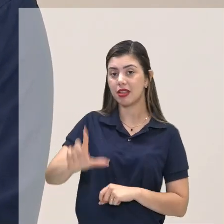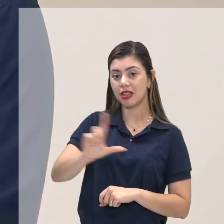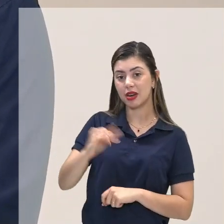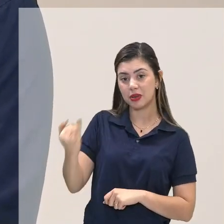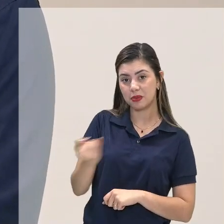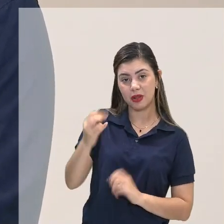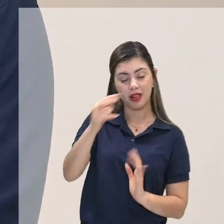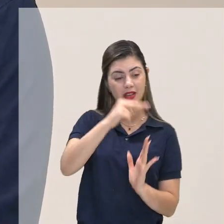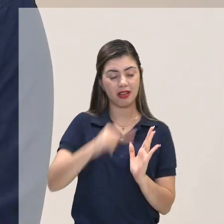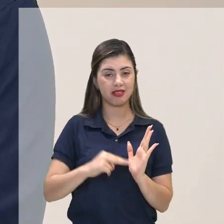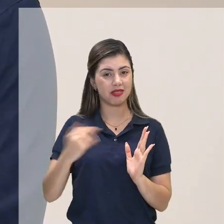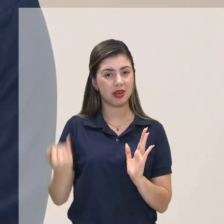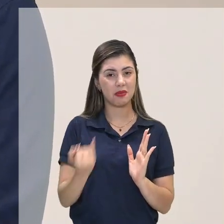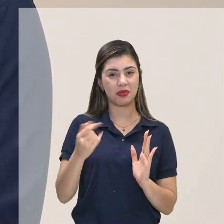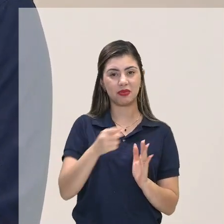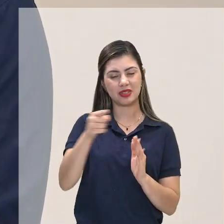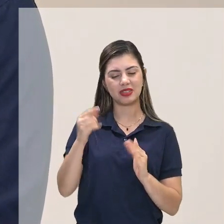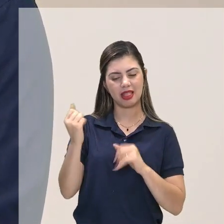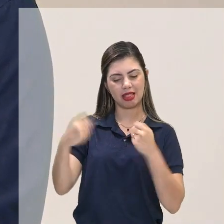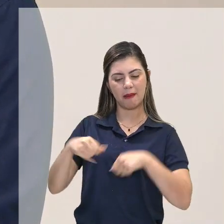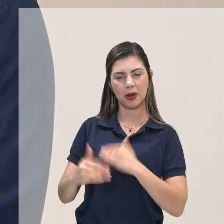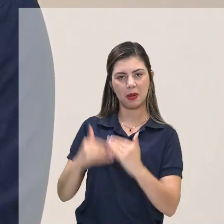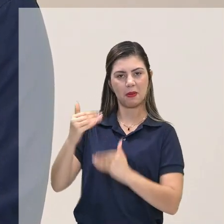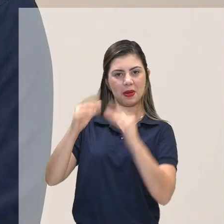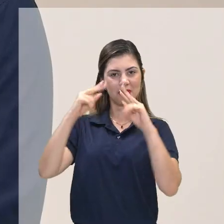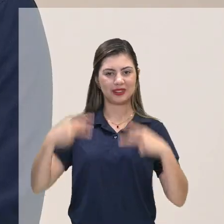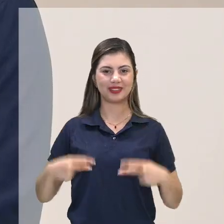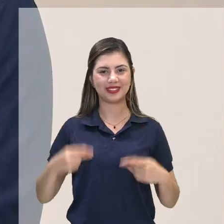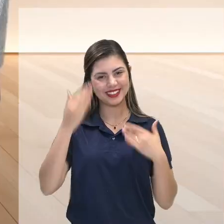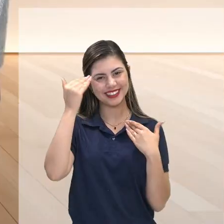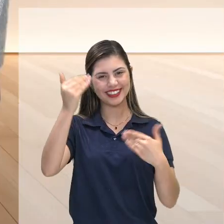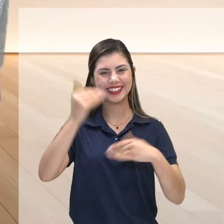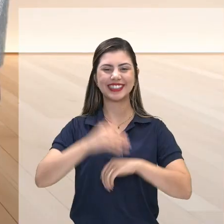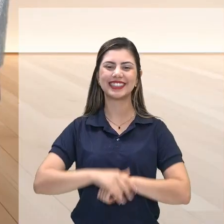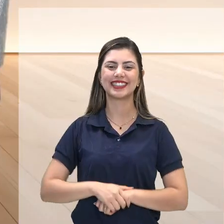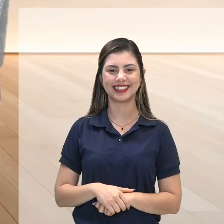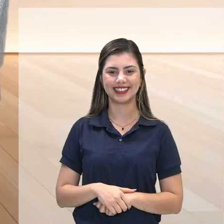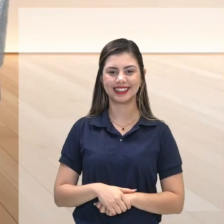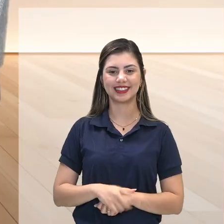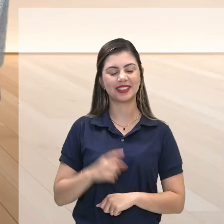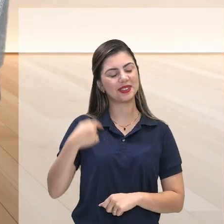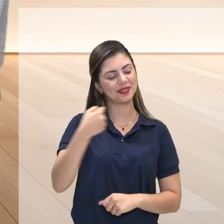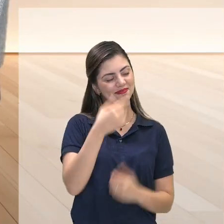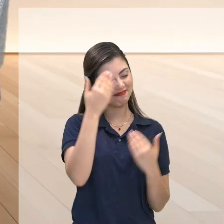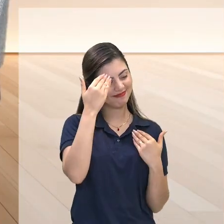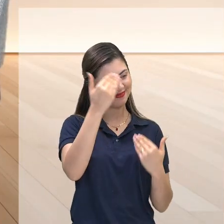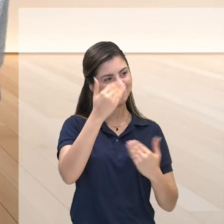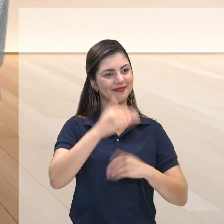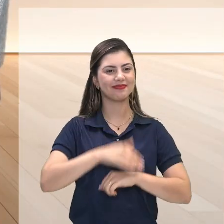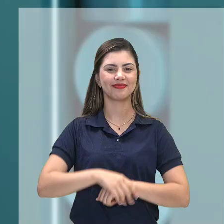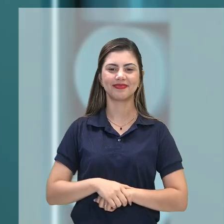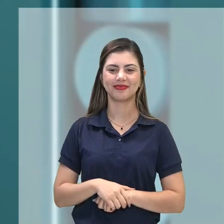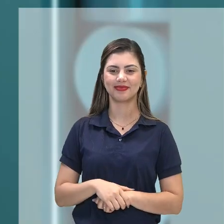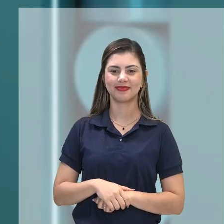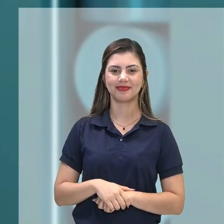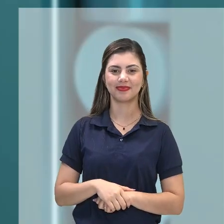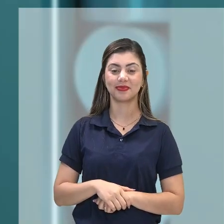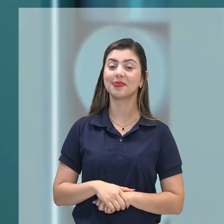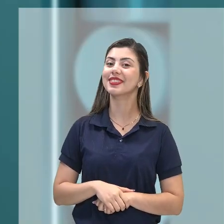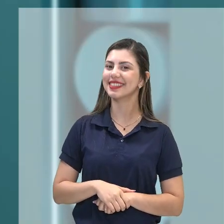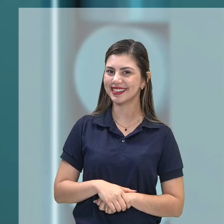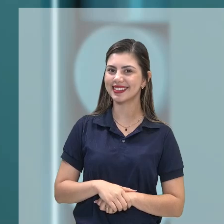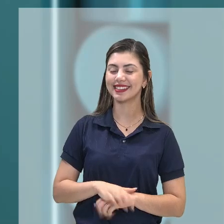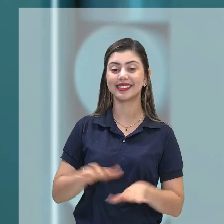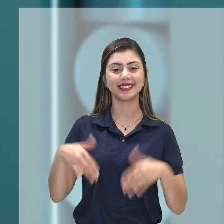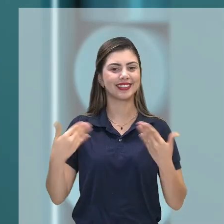é fundamental para que você cresça cada vez mais enquanto ser humano. Muito obrigado. Nós é que agradecemos. Então,